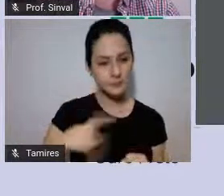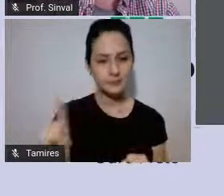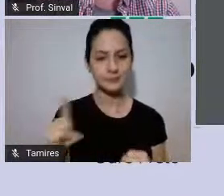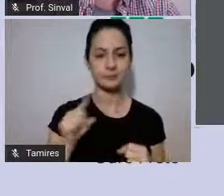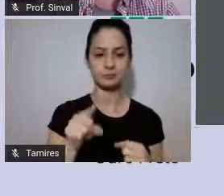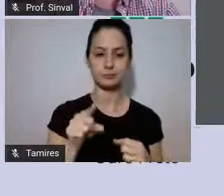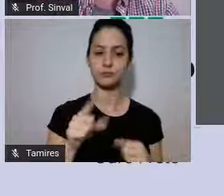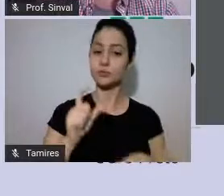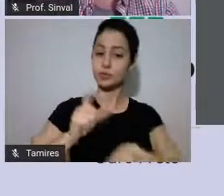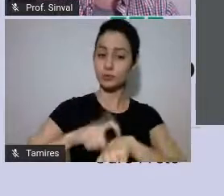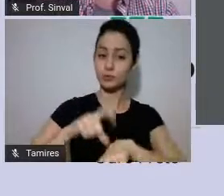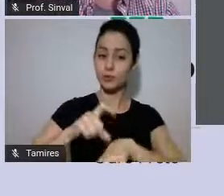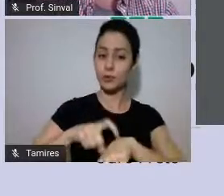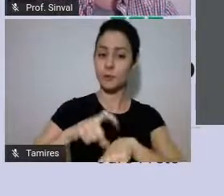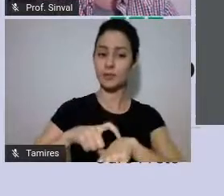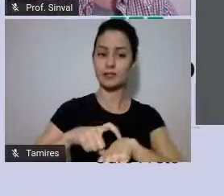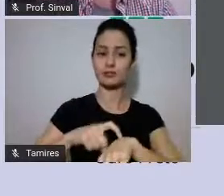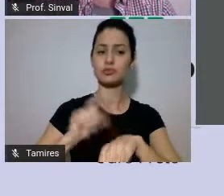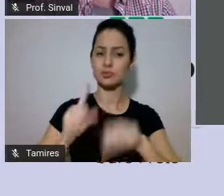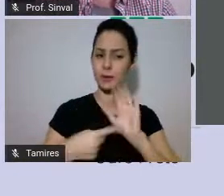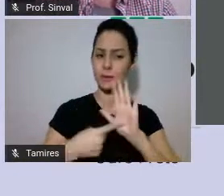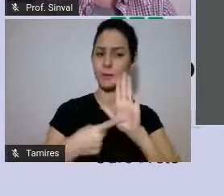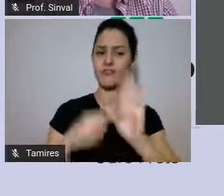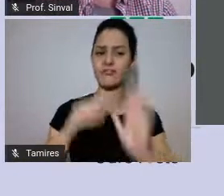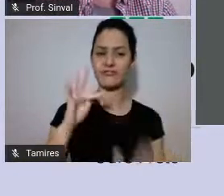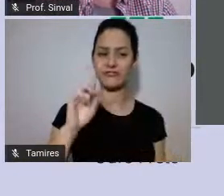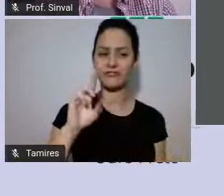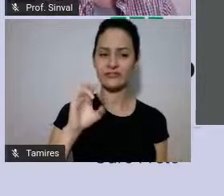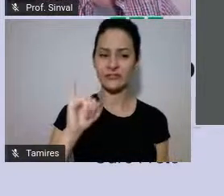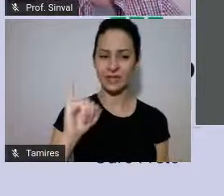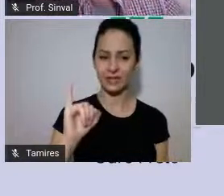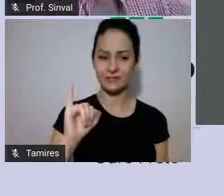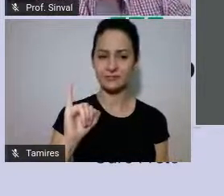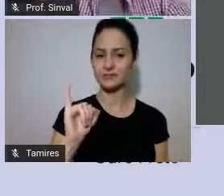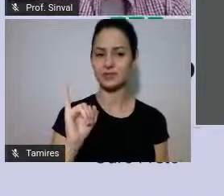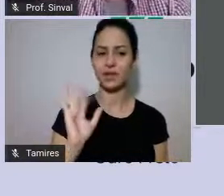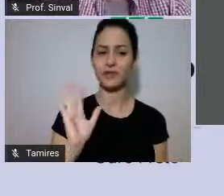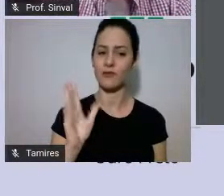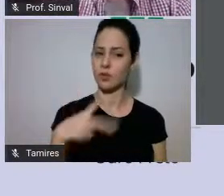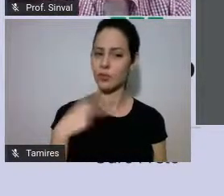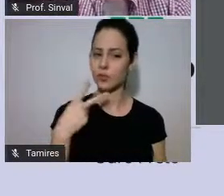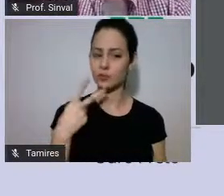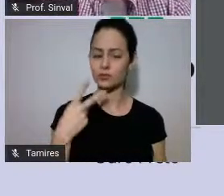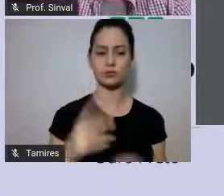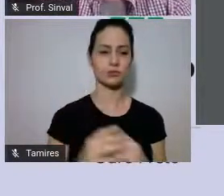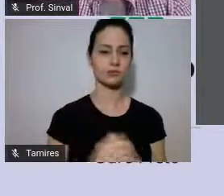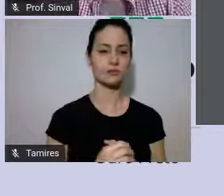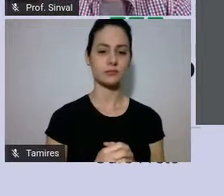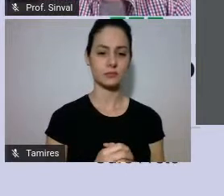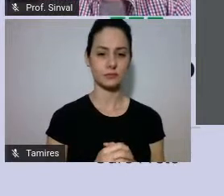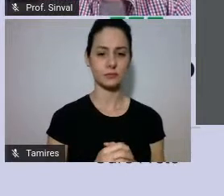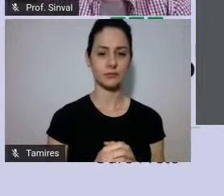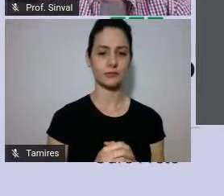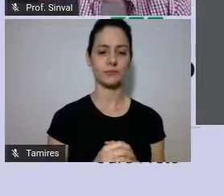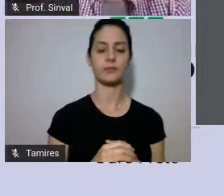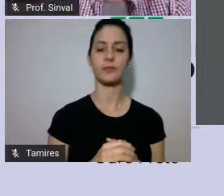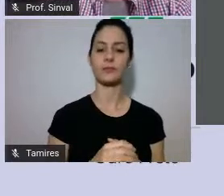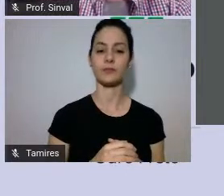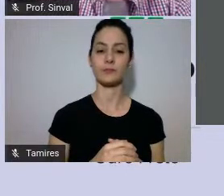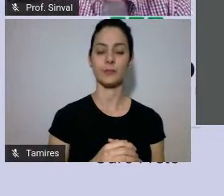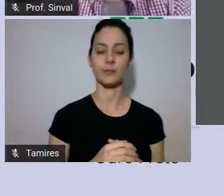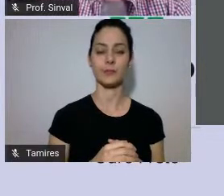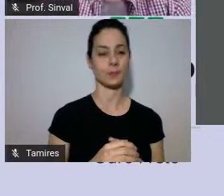momento em que isso é expresso pelo Frei Manuel Calado, que é um momento de exceção na vida da colônia, que é quando